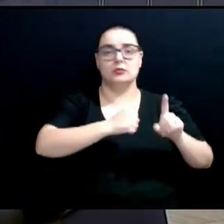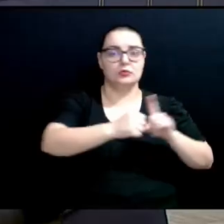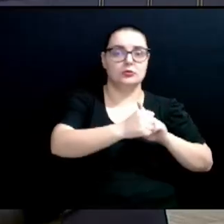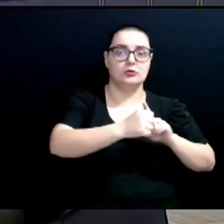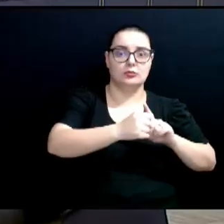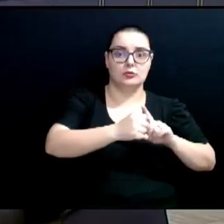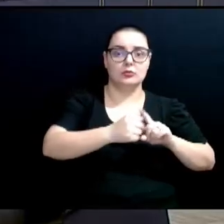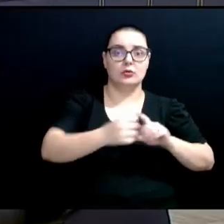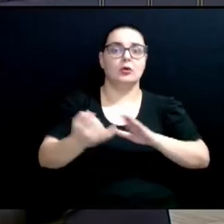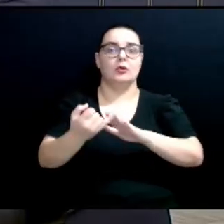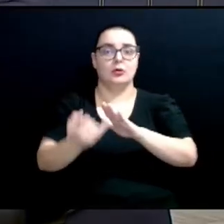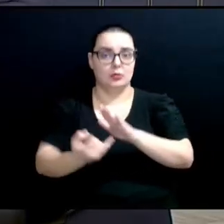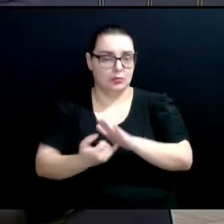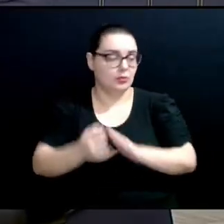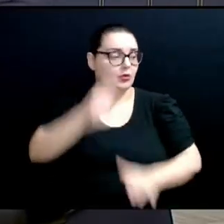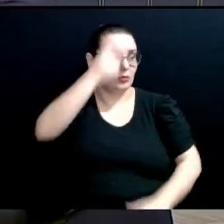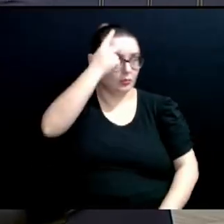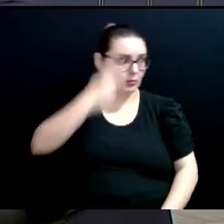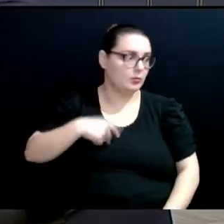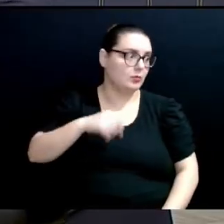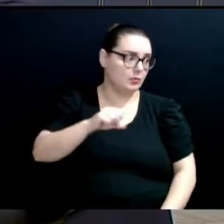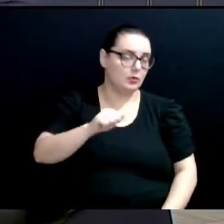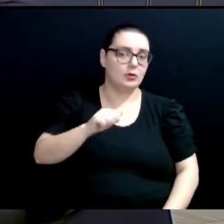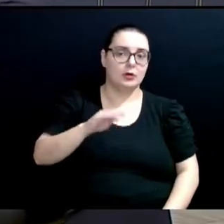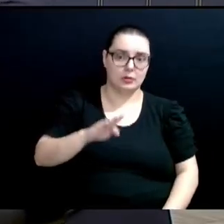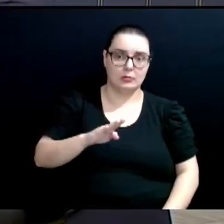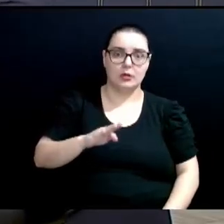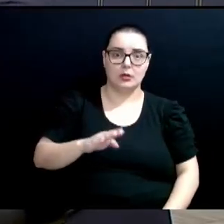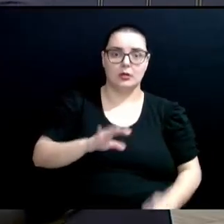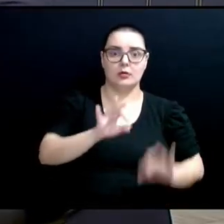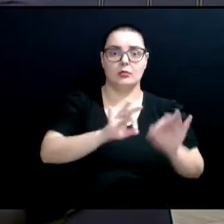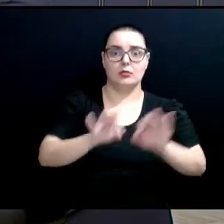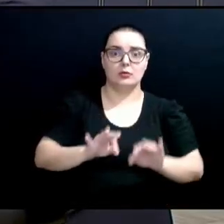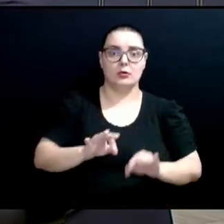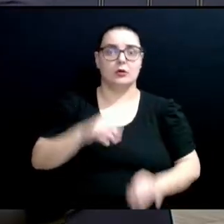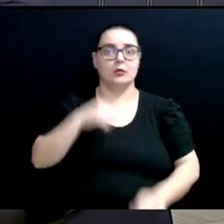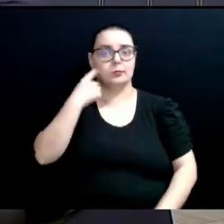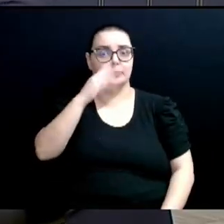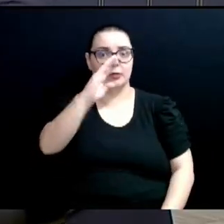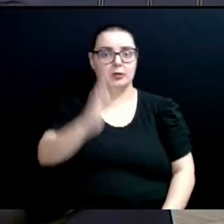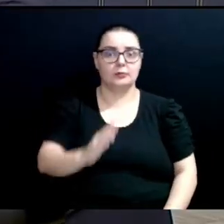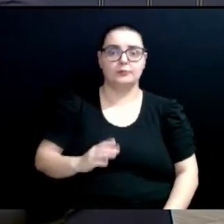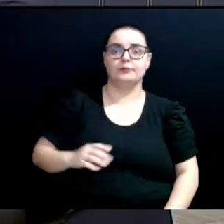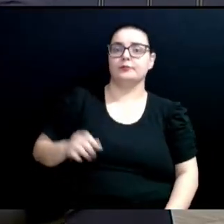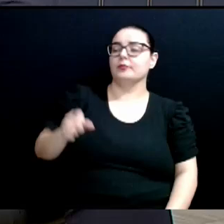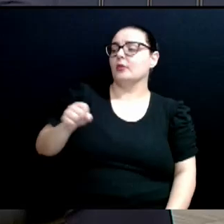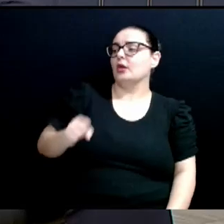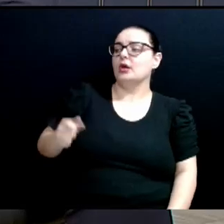a própria OAB, né? A Organização dos Advogados do Brasil, Associação Brasileira de Imprensa,